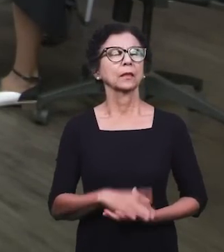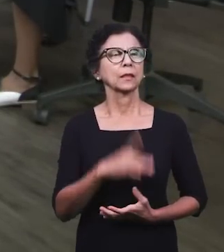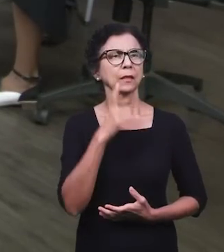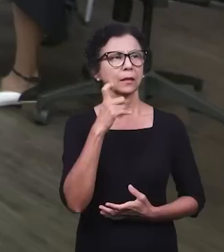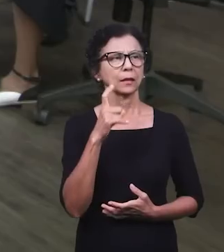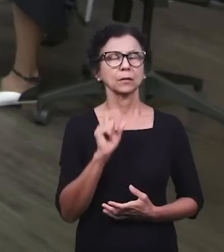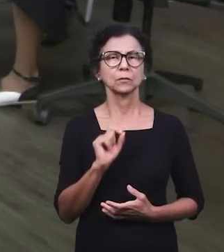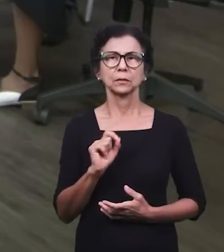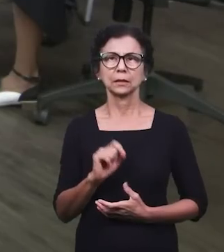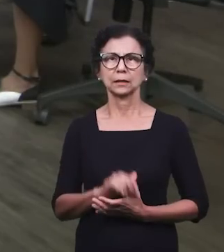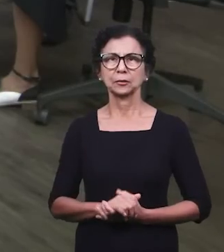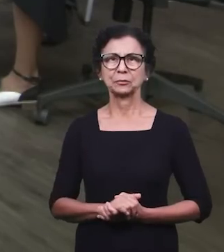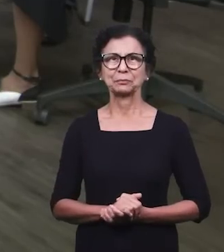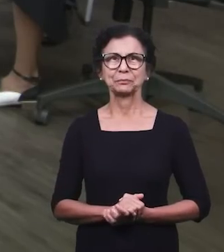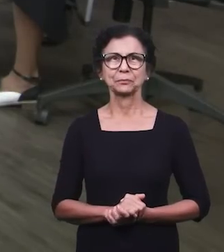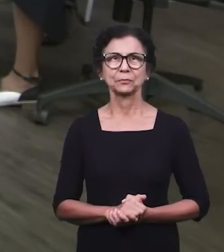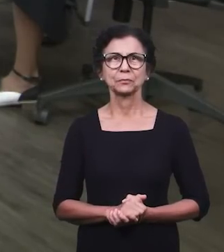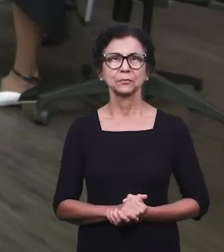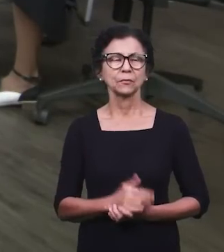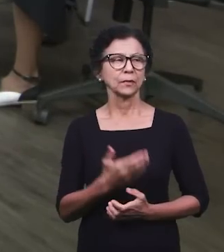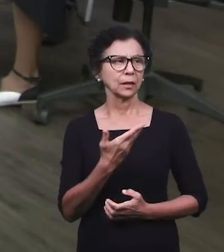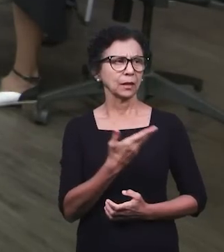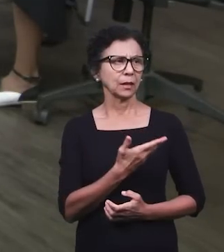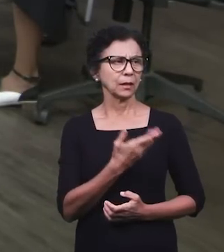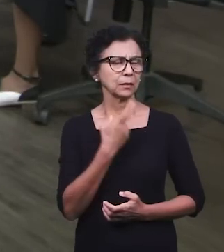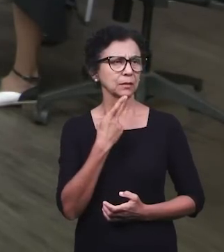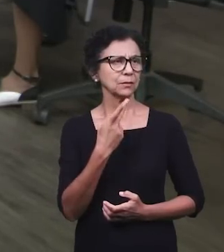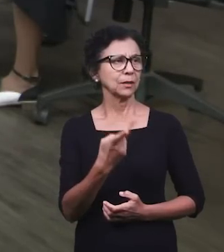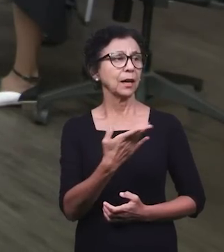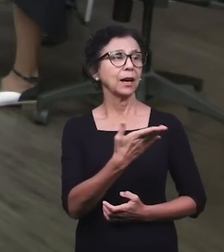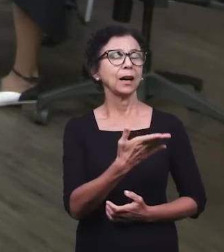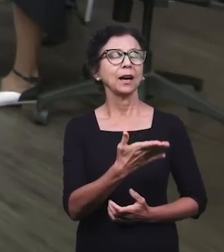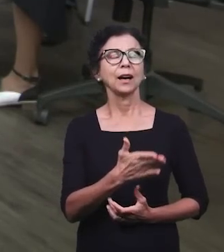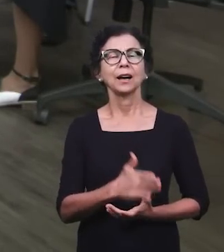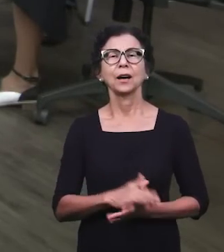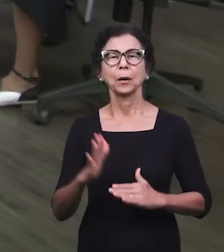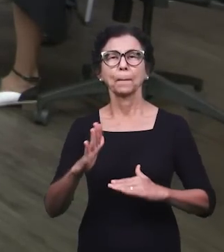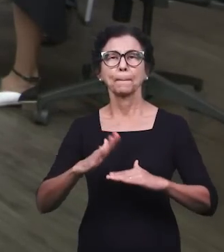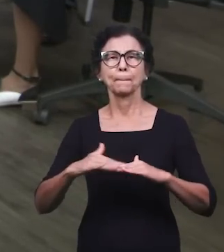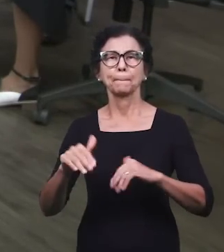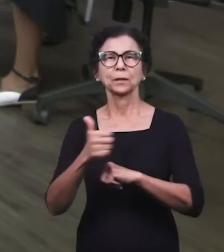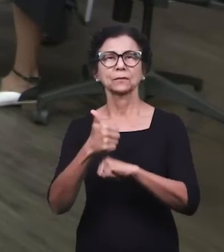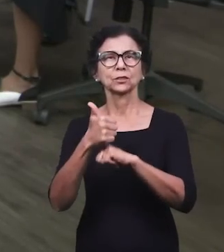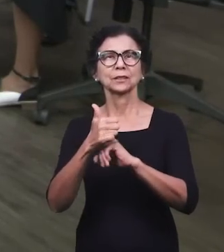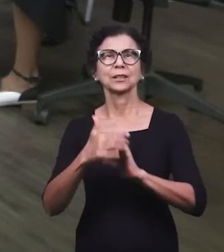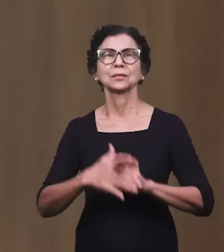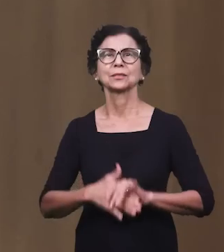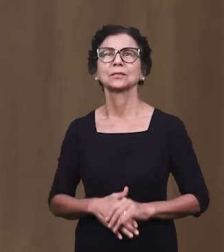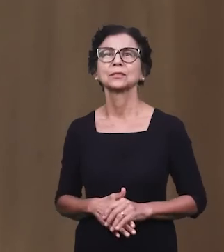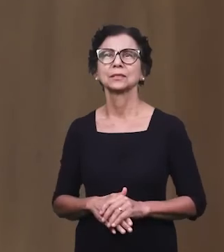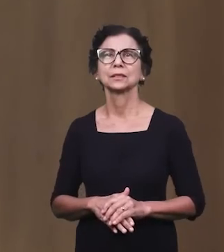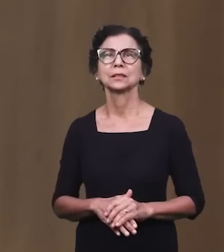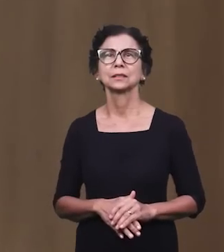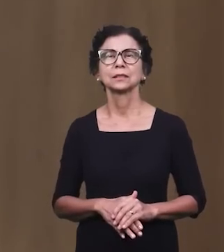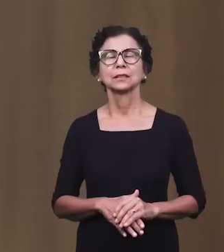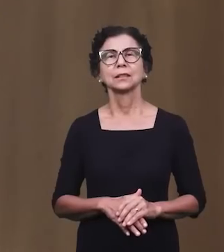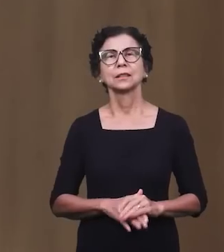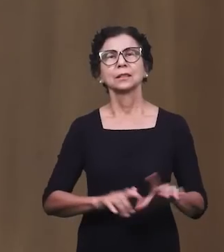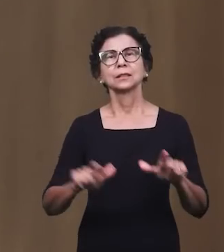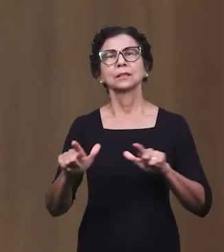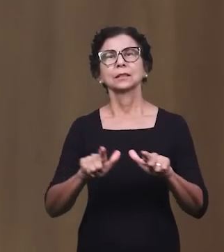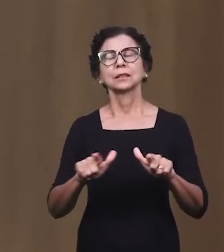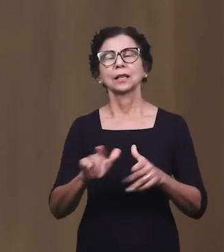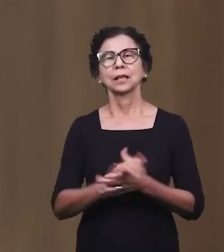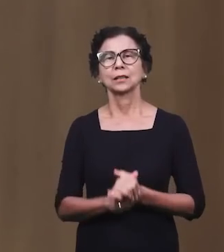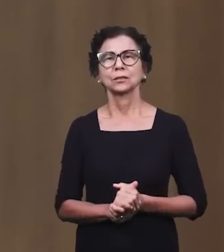conversando antes, né? Que ele falasse um pouquinho sobre a sua atividade profissional, Júlio, você pode falar? Claro. Atualmente eu trabalho na área